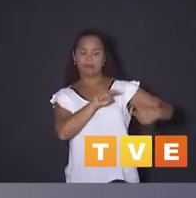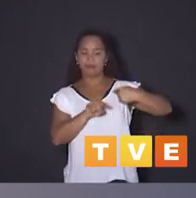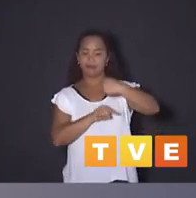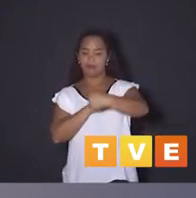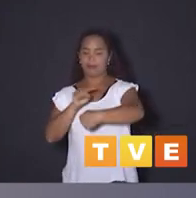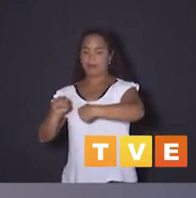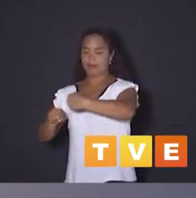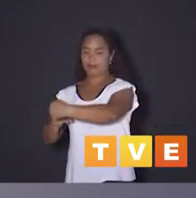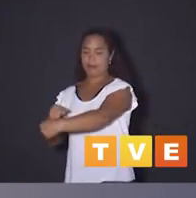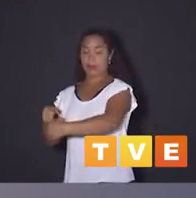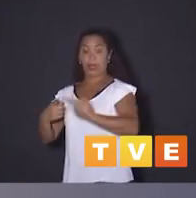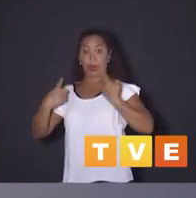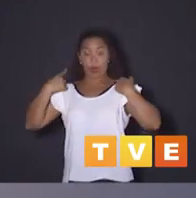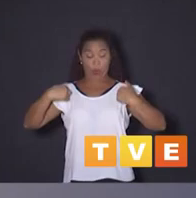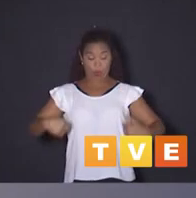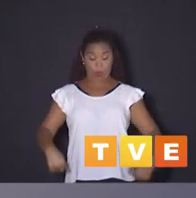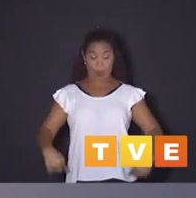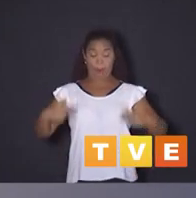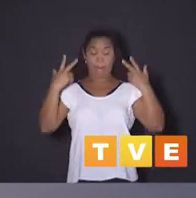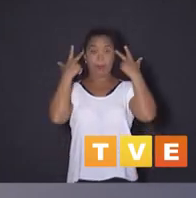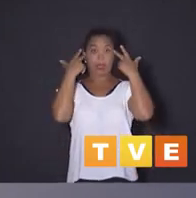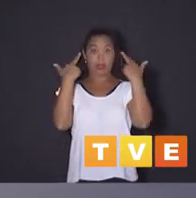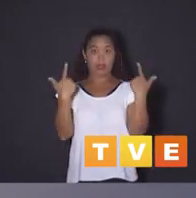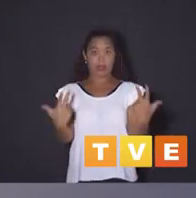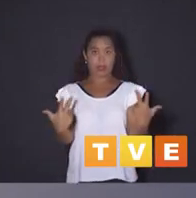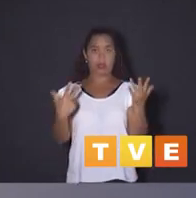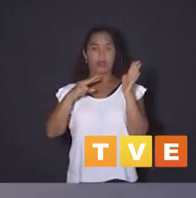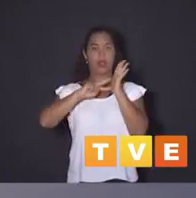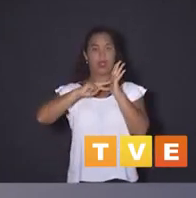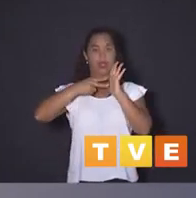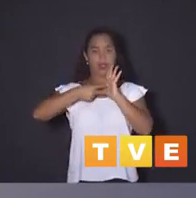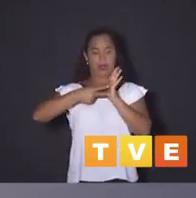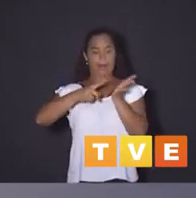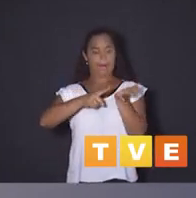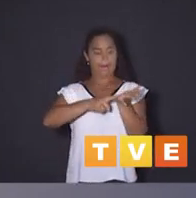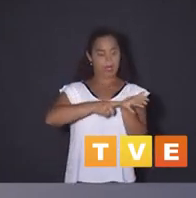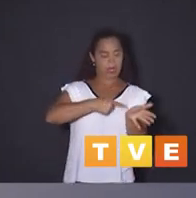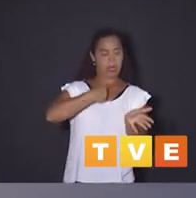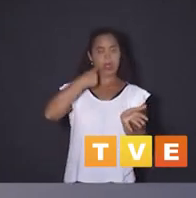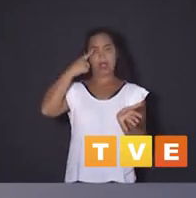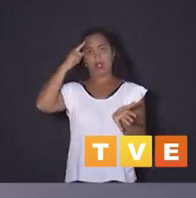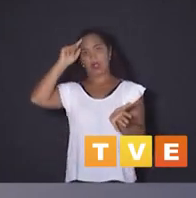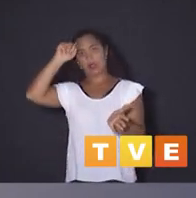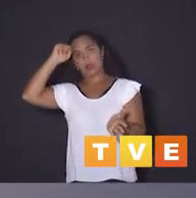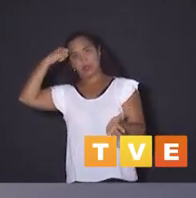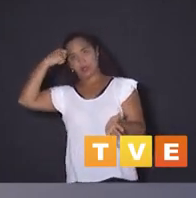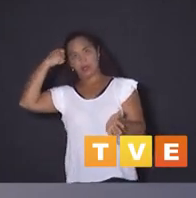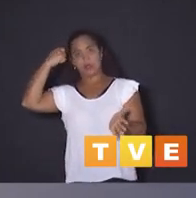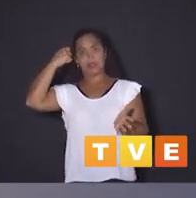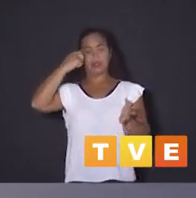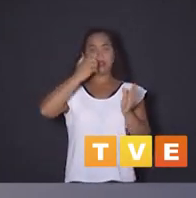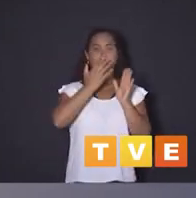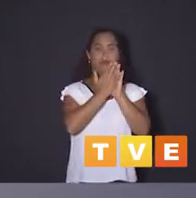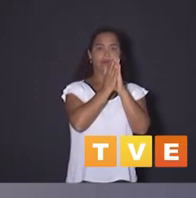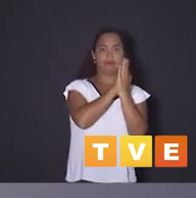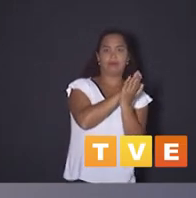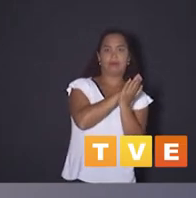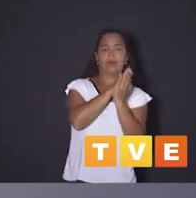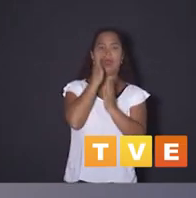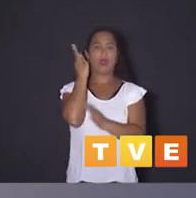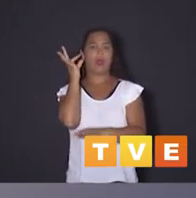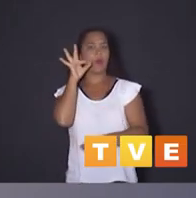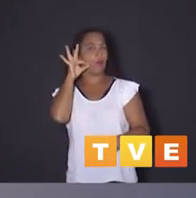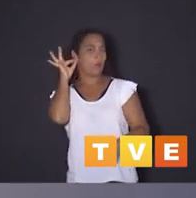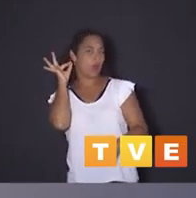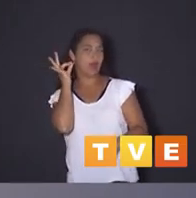nosso corpo dito natural que significa branco negro se gênero transgénero fêmea ou macho